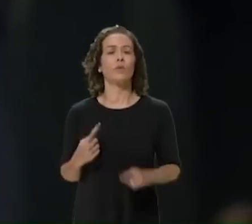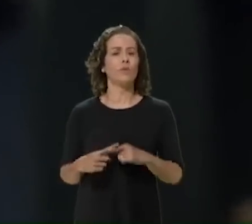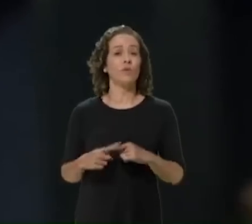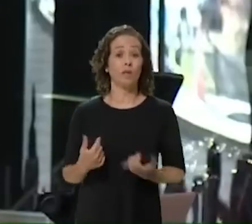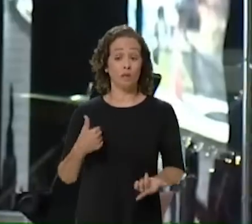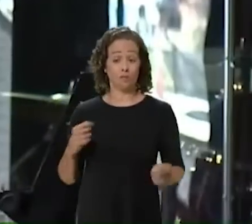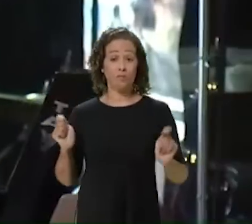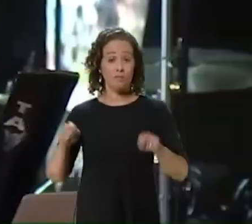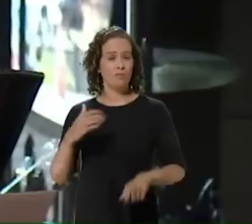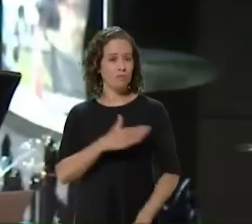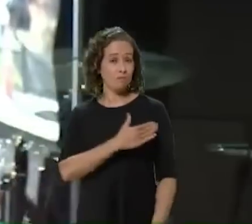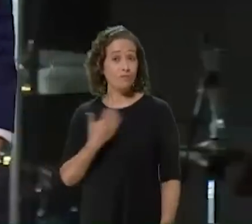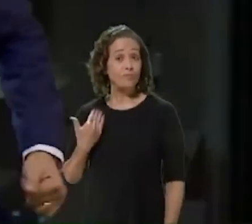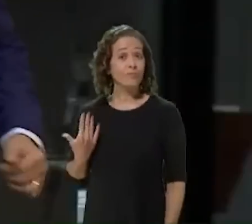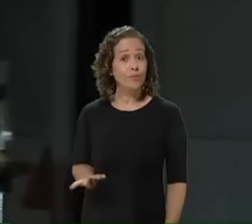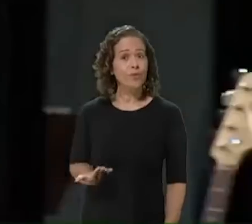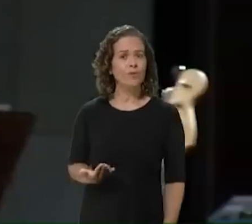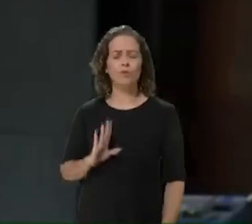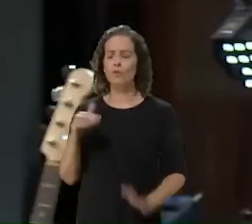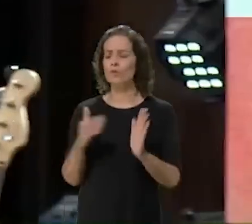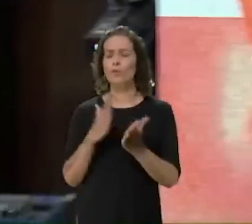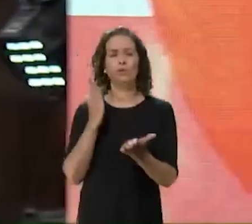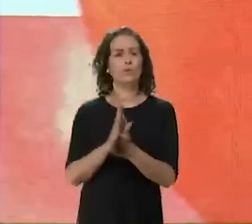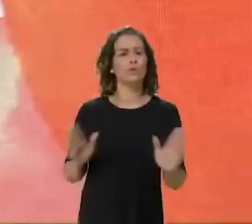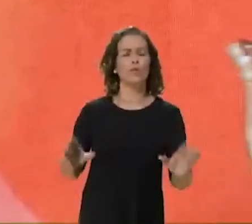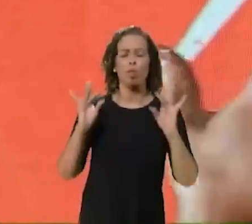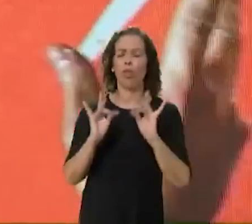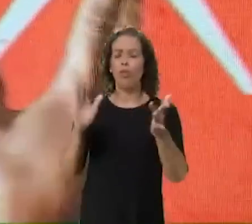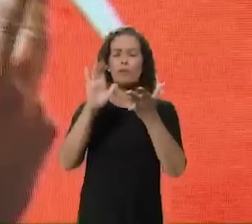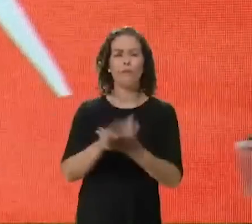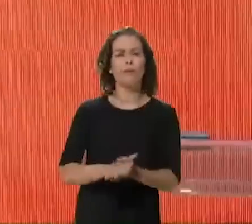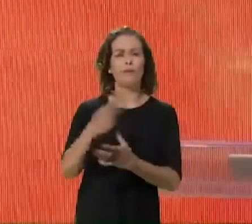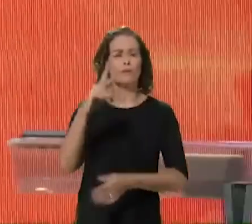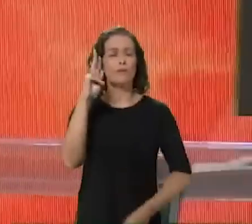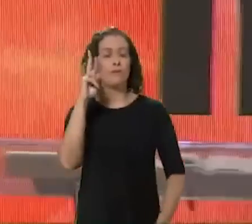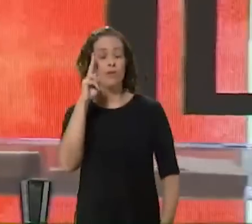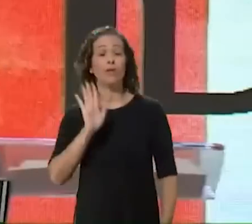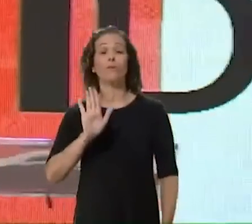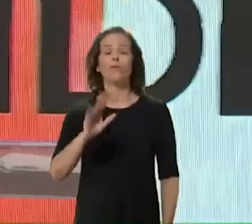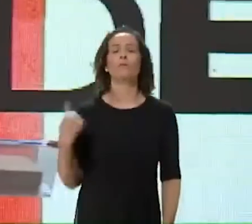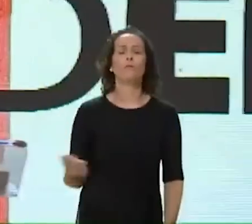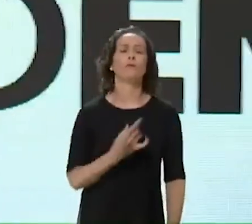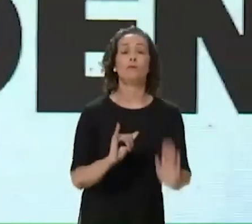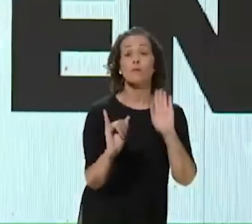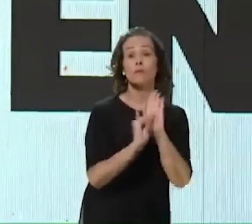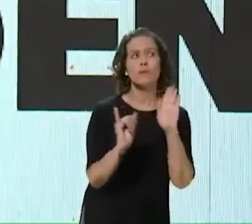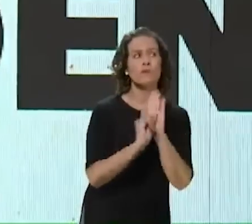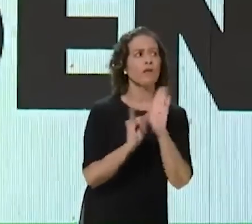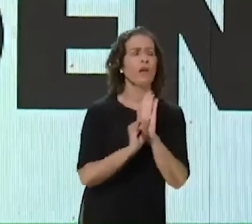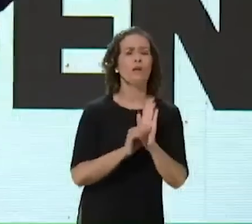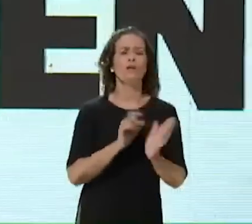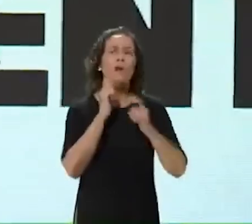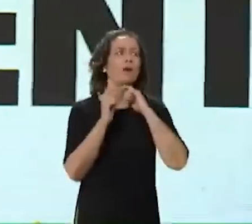agora. Era para tudo ter destruído na minha vida, no seu casamento, na sua história. Mas a nossa identidade não pode ser questionada